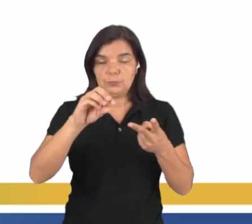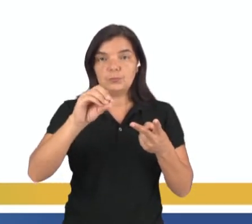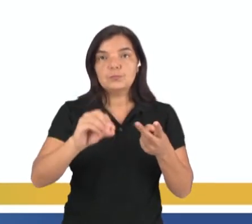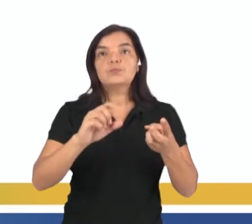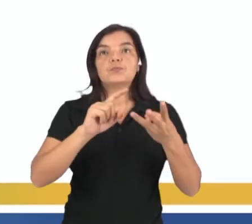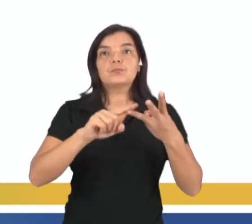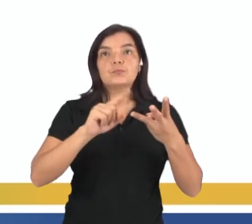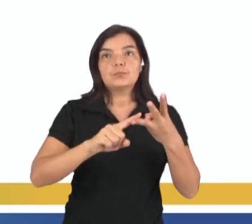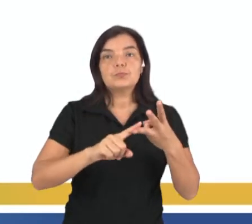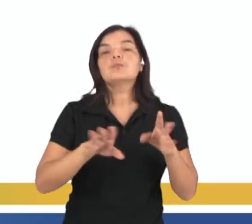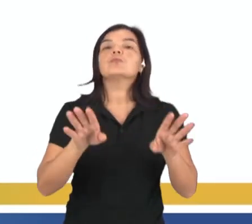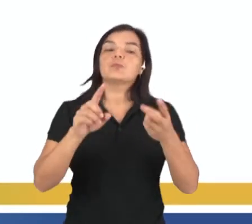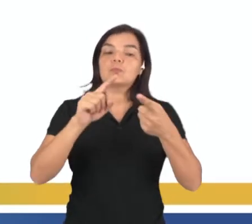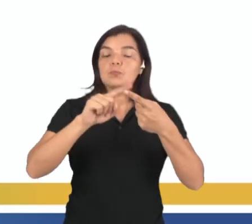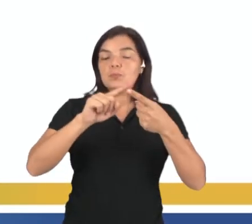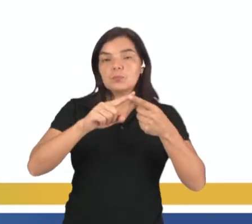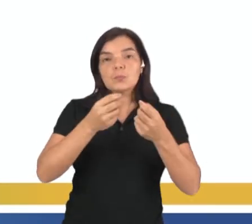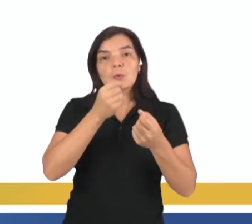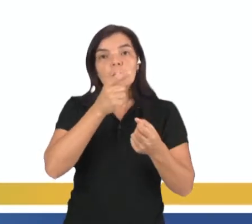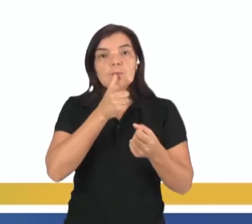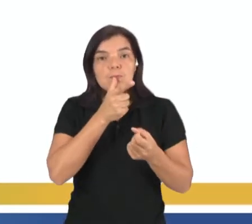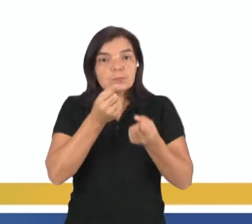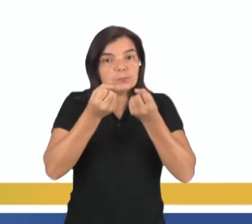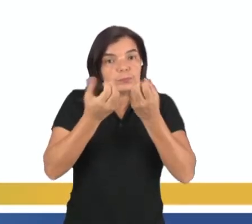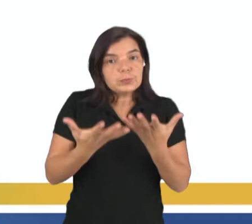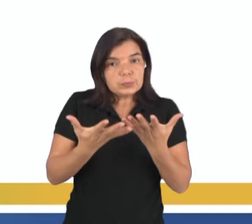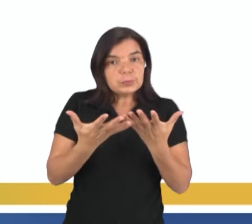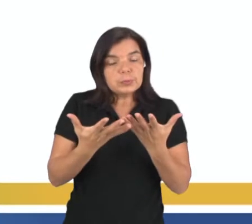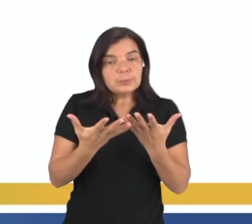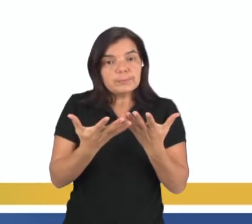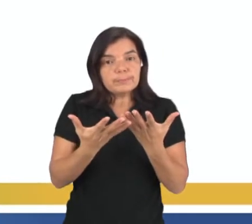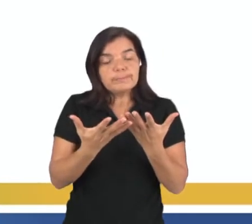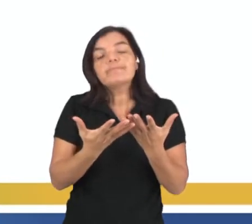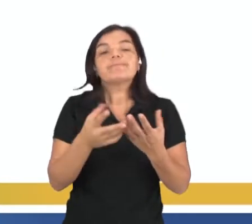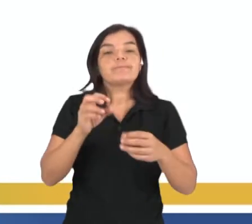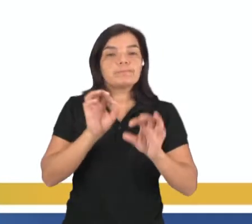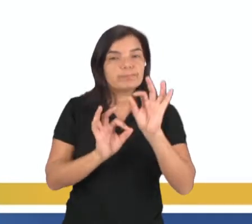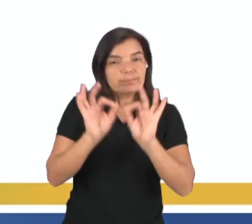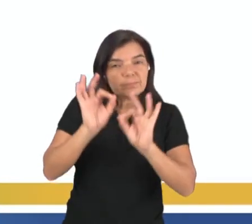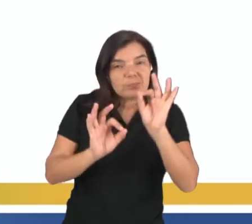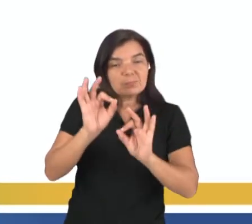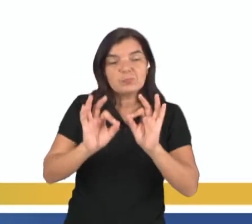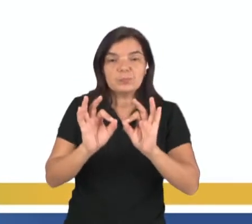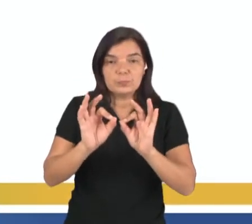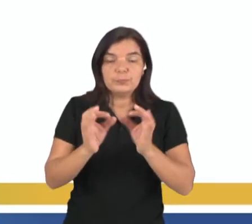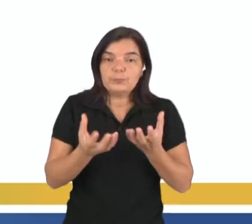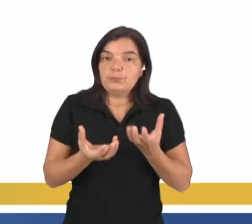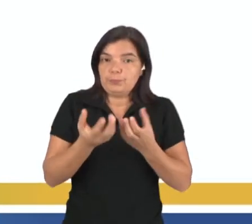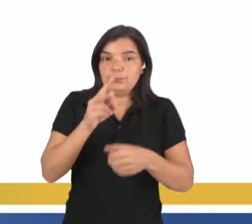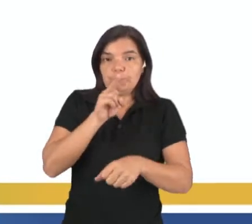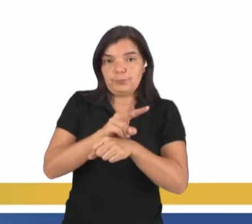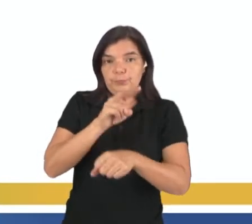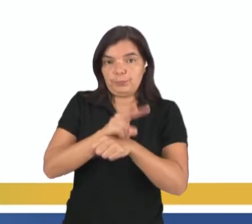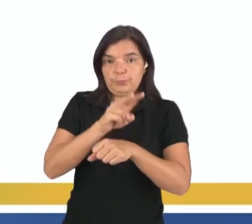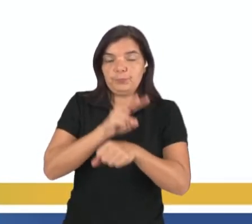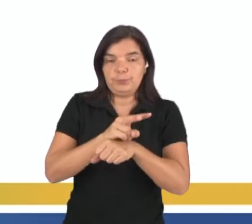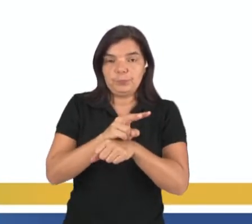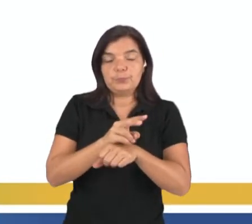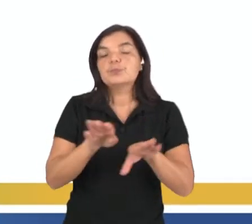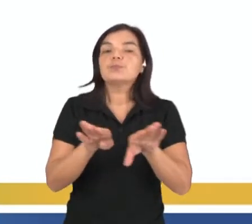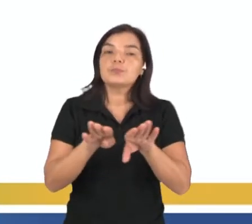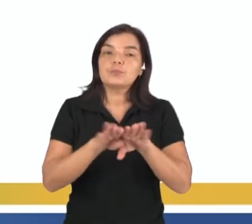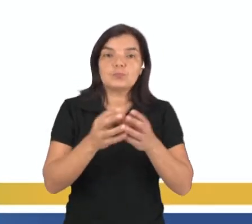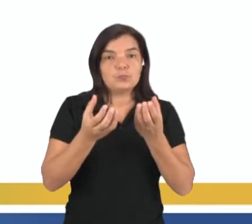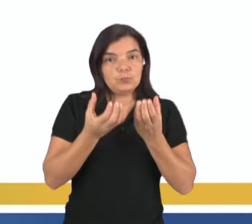testículo, ele vai ser o local onde os espermatozoides eles vão ser produzidos ele vai ser protegido pela bolsa escrotal,